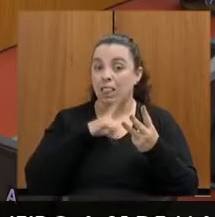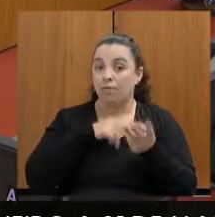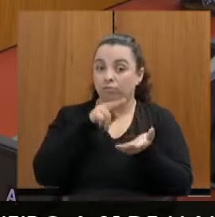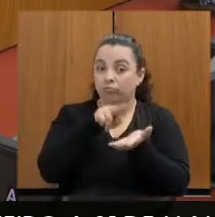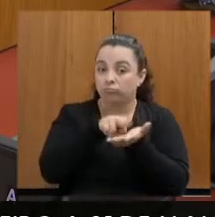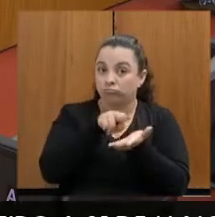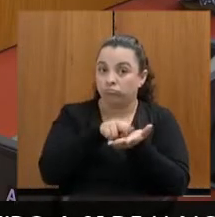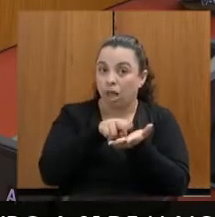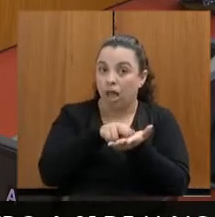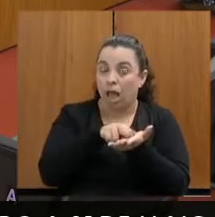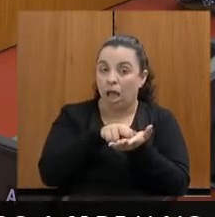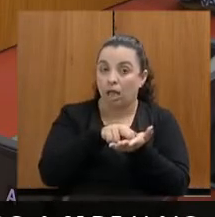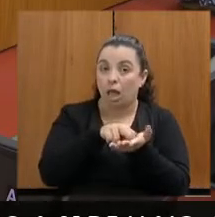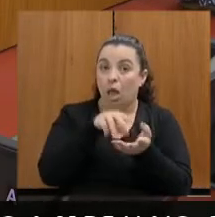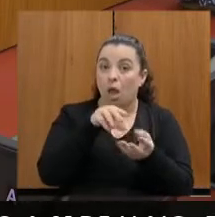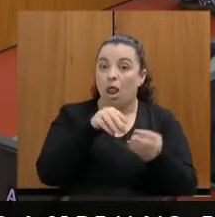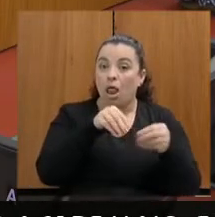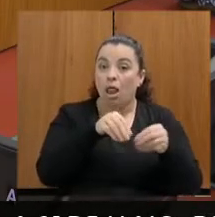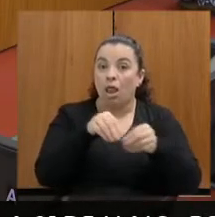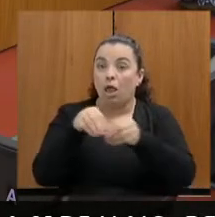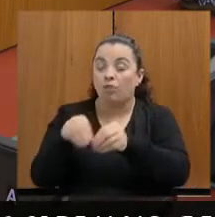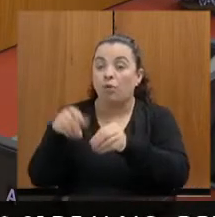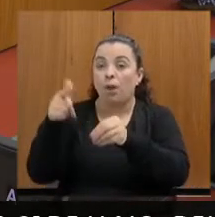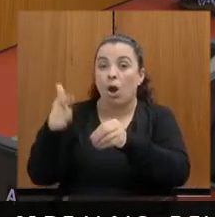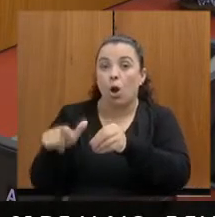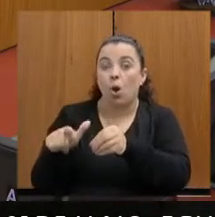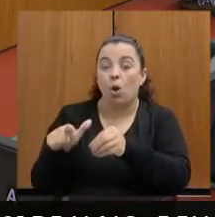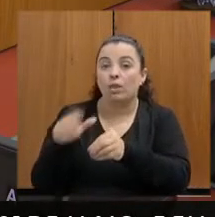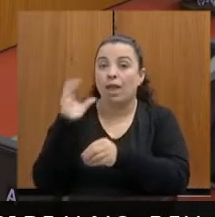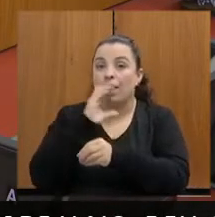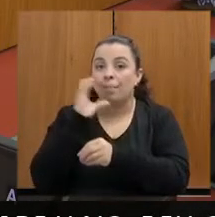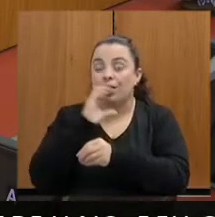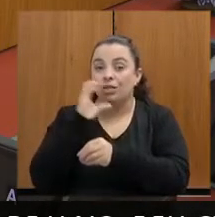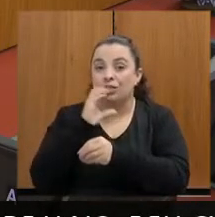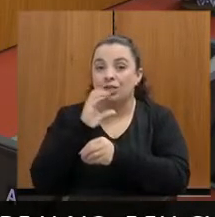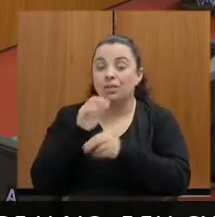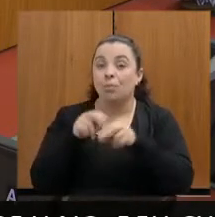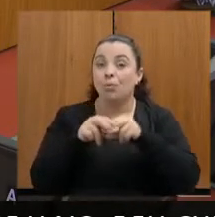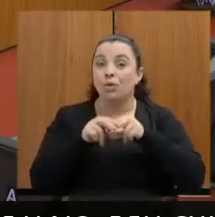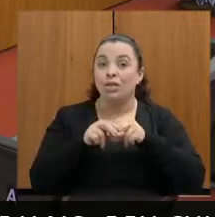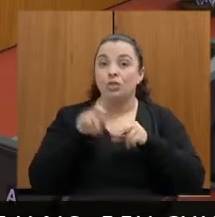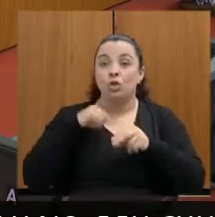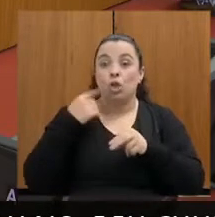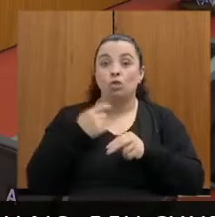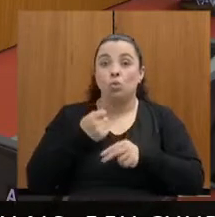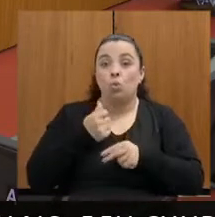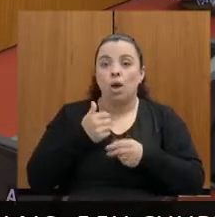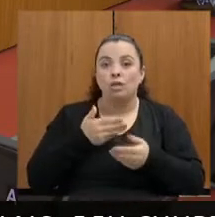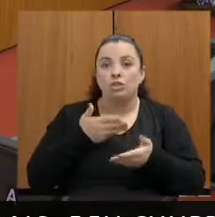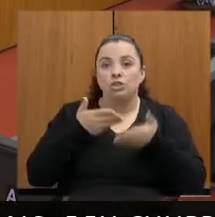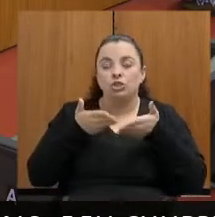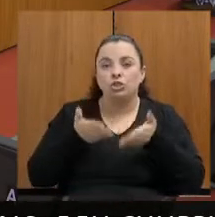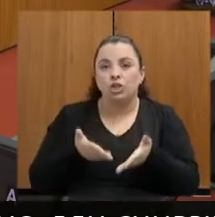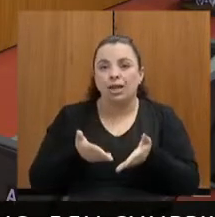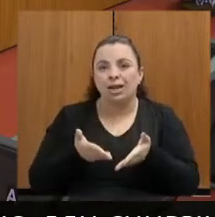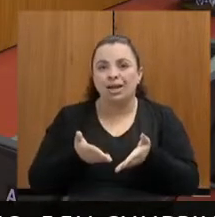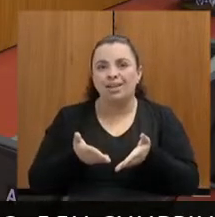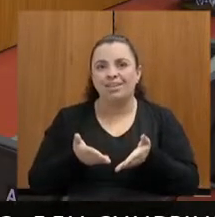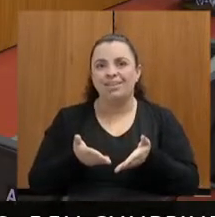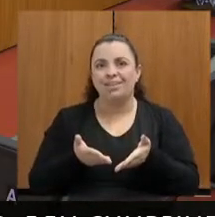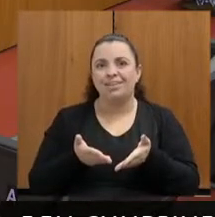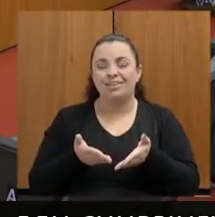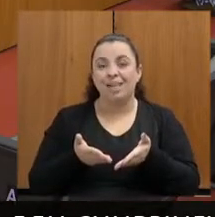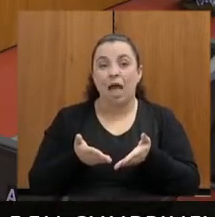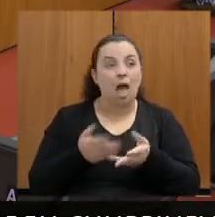internação para aula de emergência minutos antes da chegada da comissão e para que o serviço